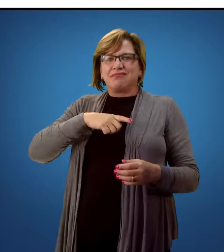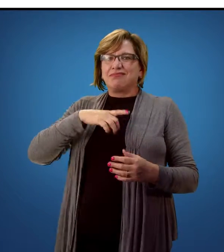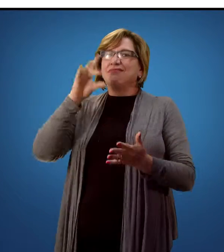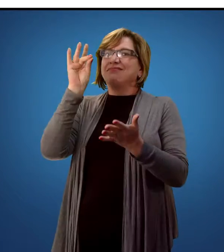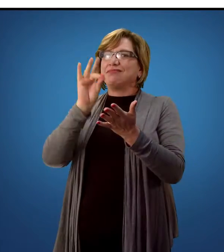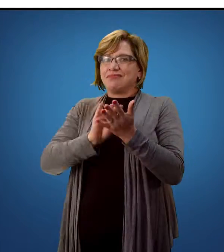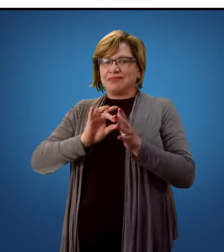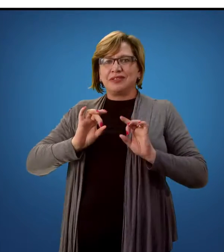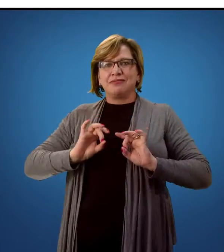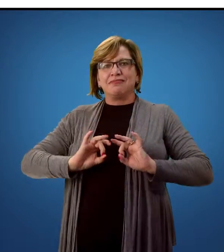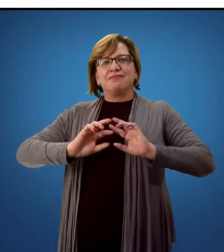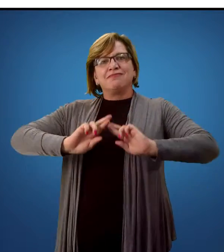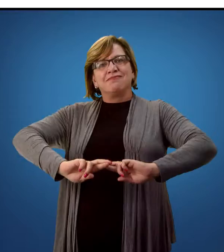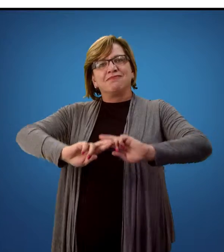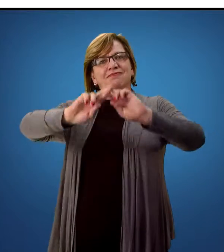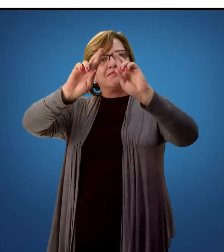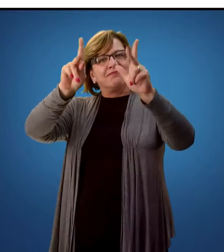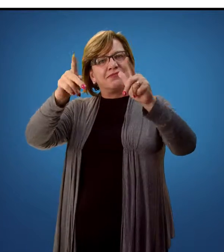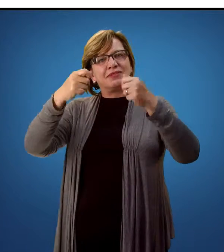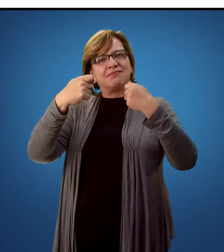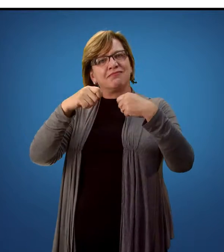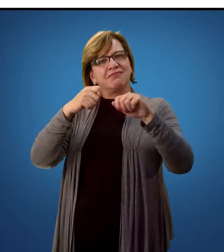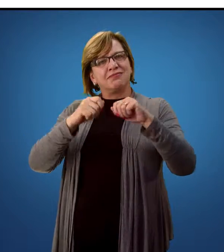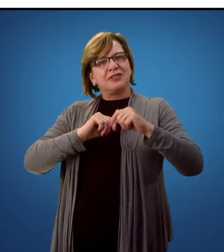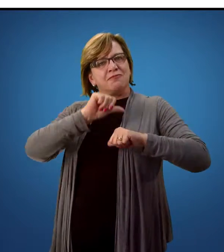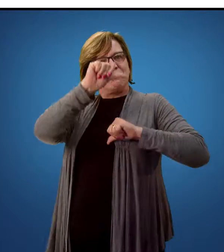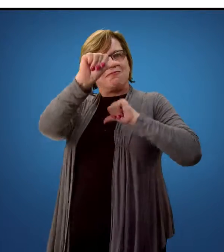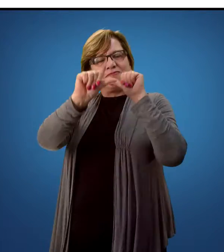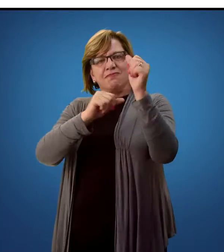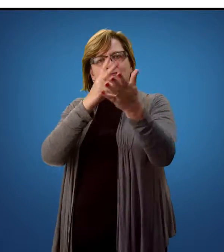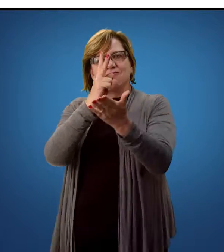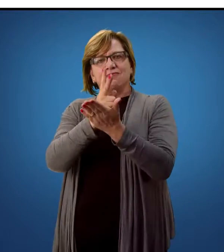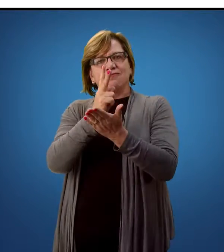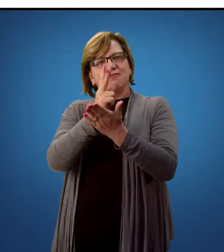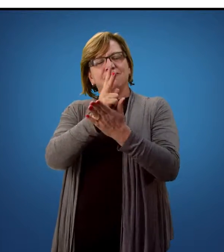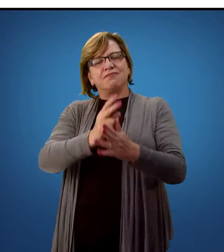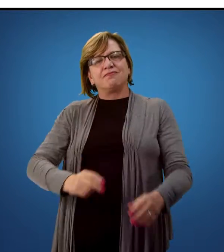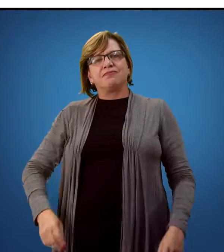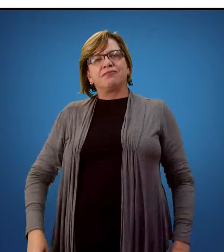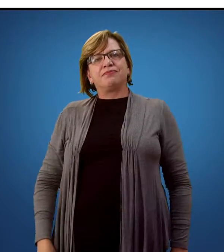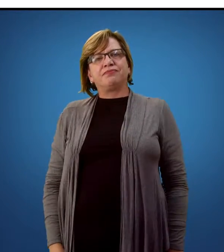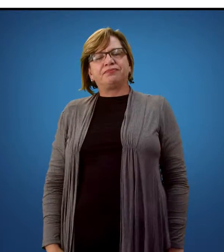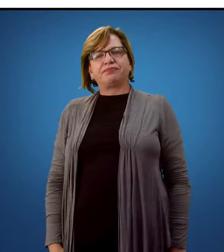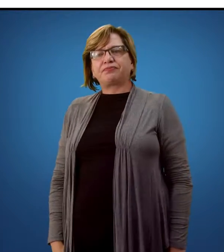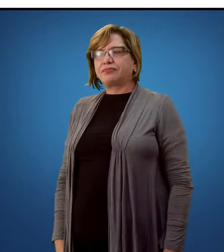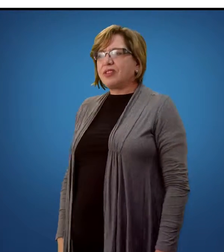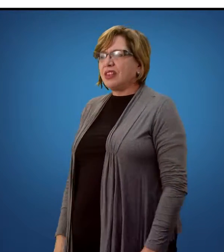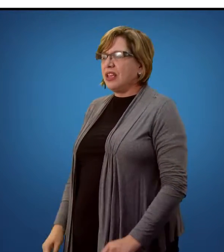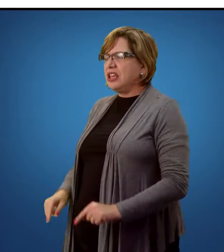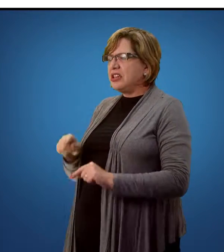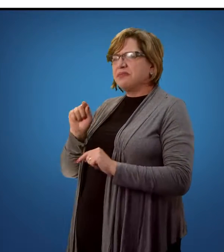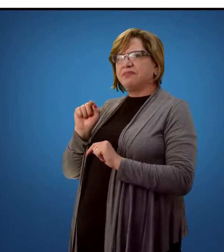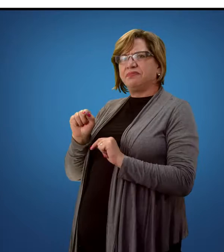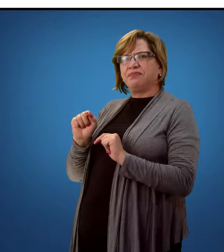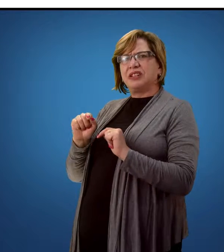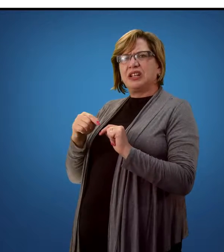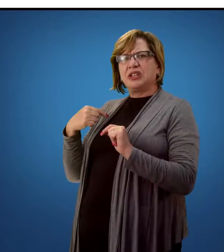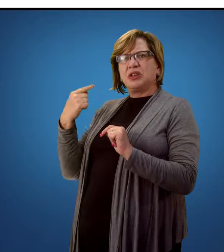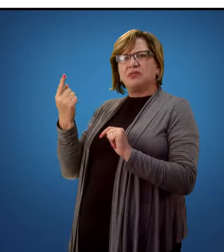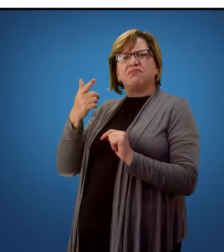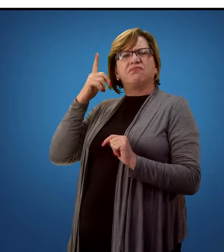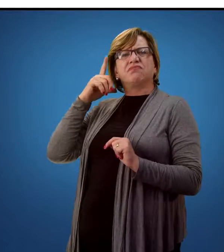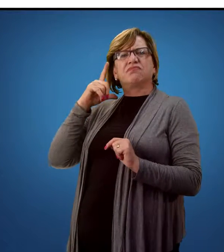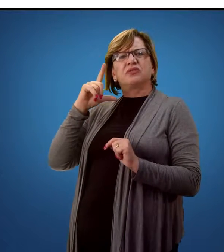específica que necessita de transformações e pra gente conseguir